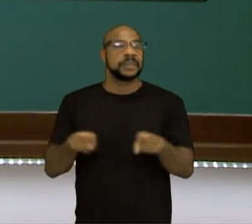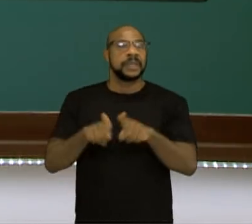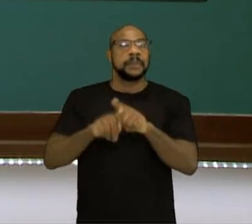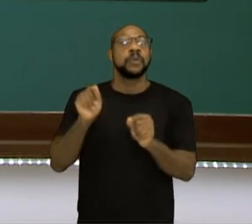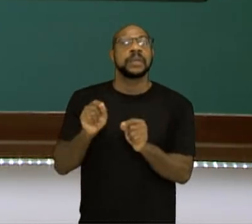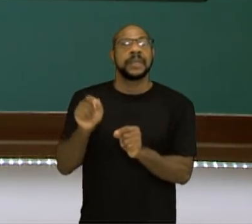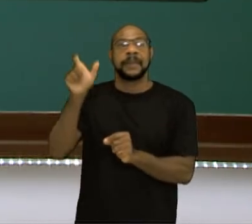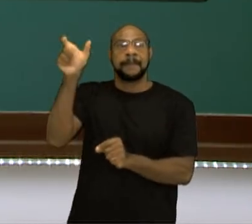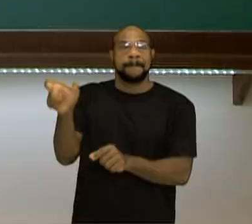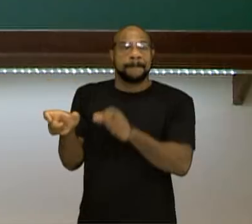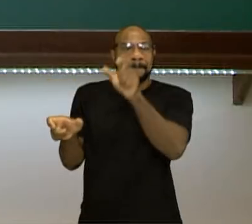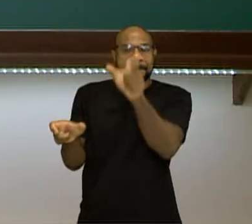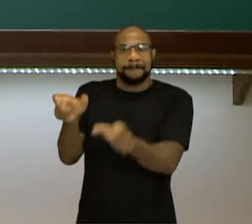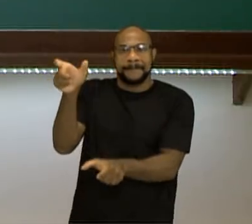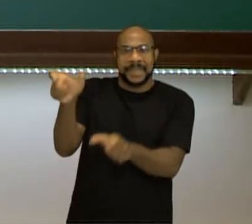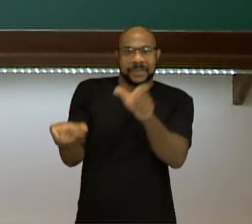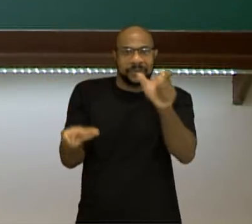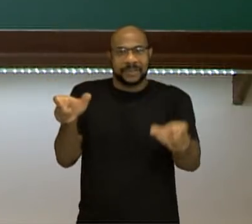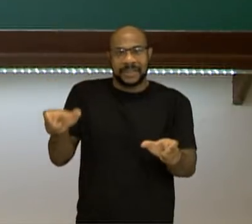completa, não é mesmo?